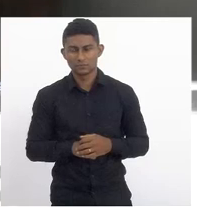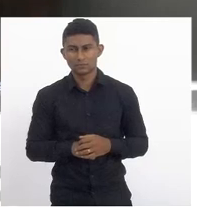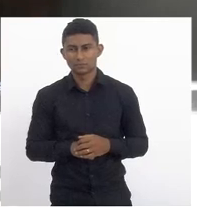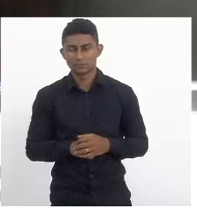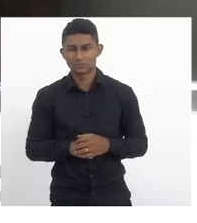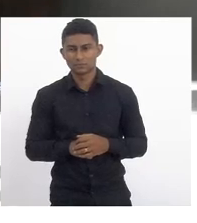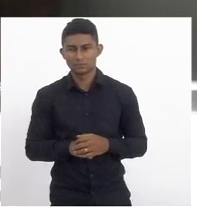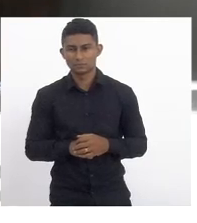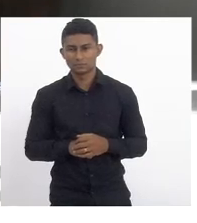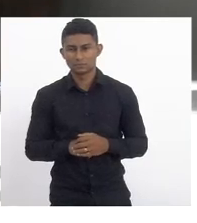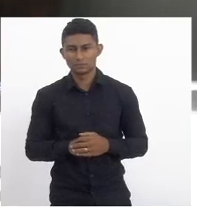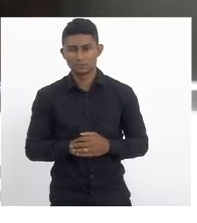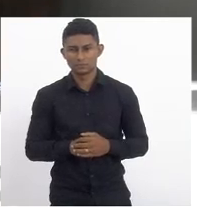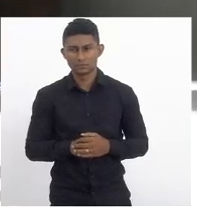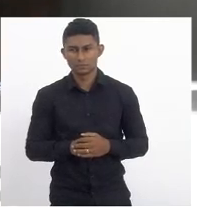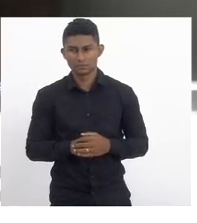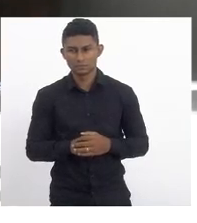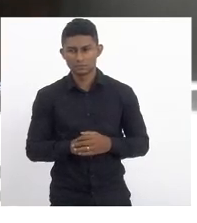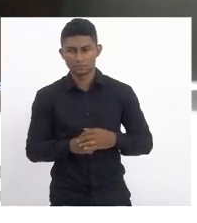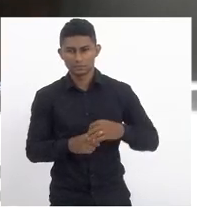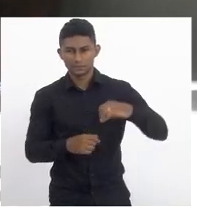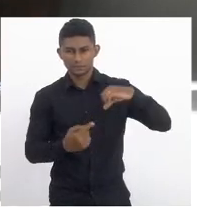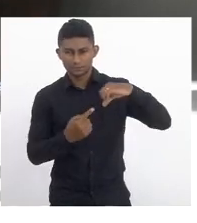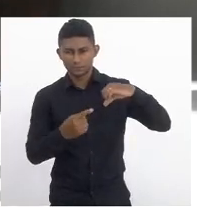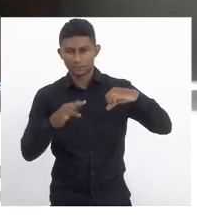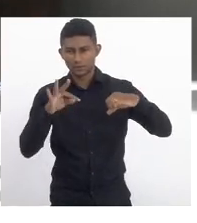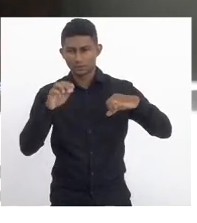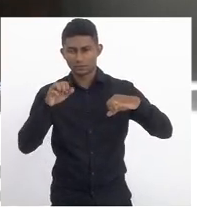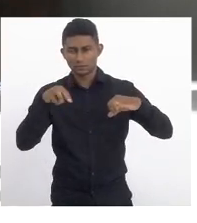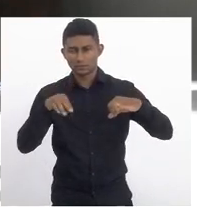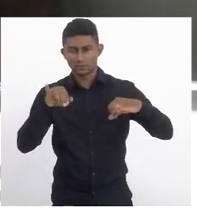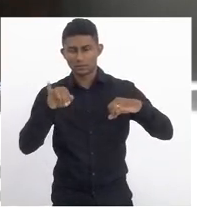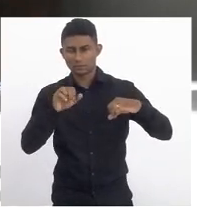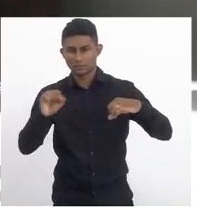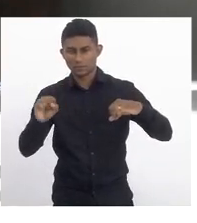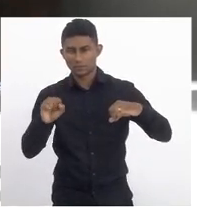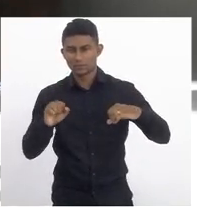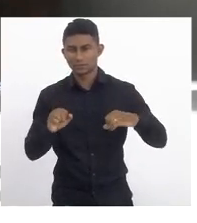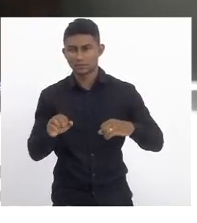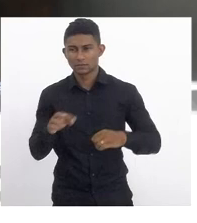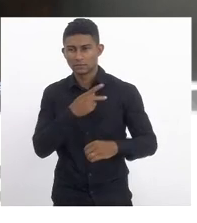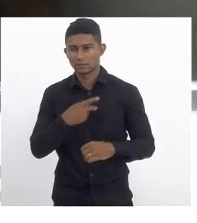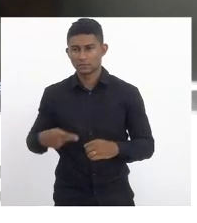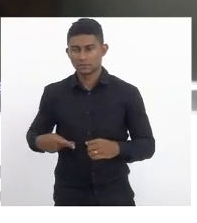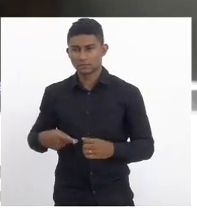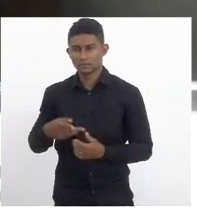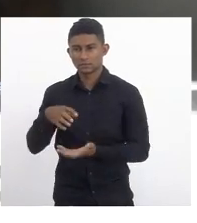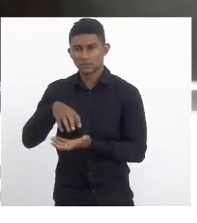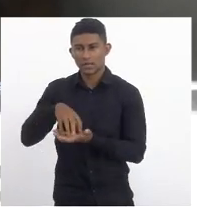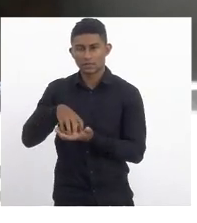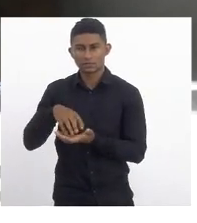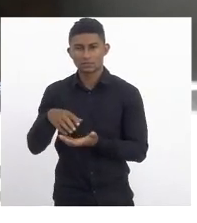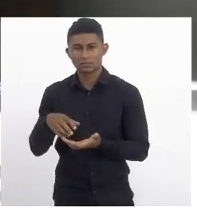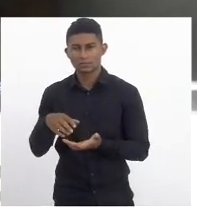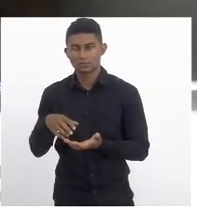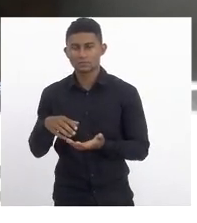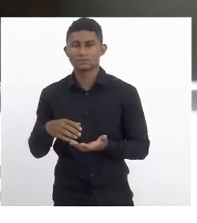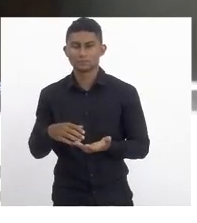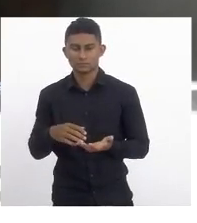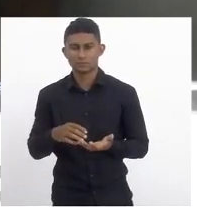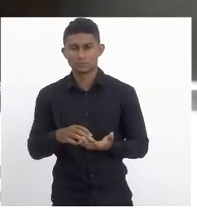Xamânico. A Tamis Bárbara Barbosa, presidente do Centro Nova Comingo de Tradição Nativos do Rio de